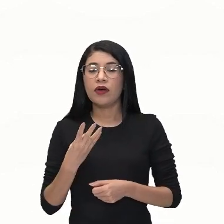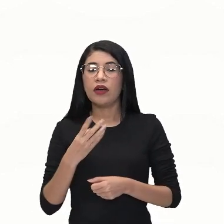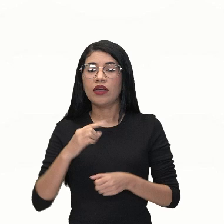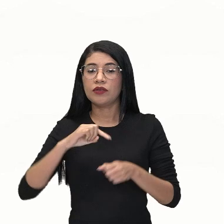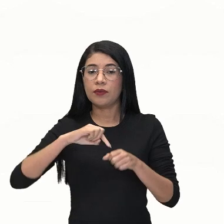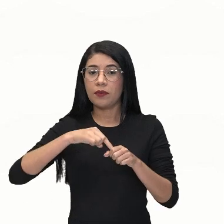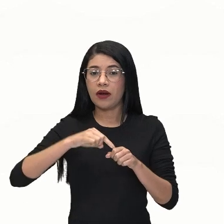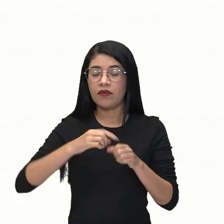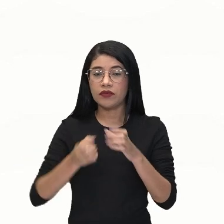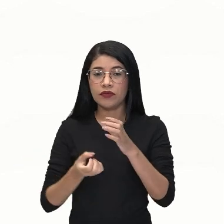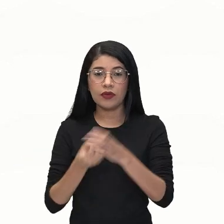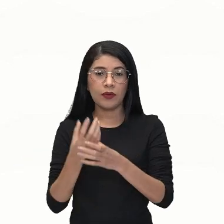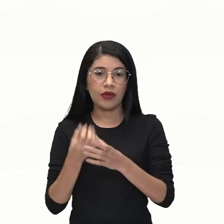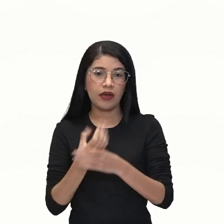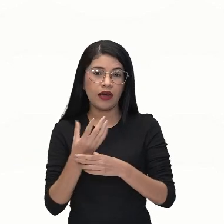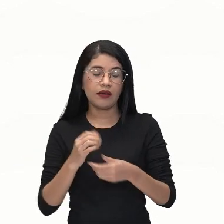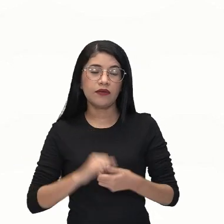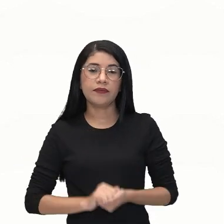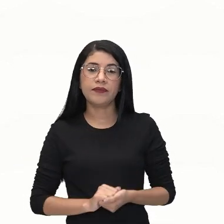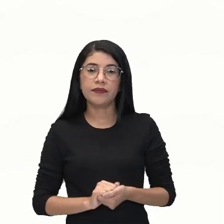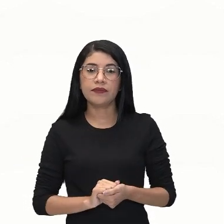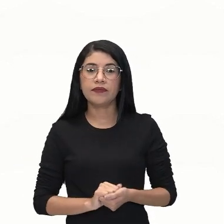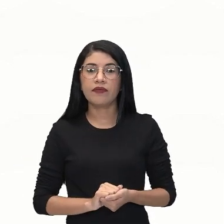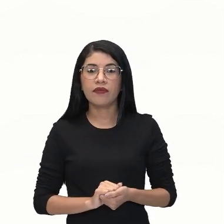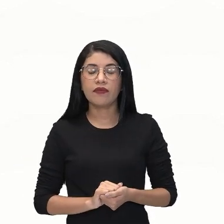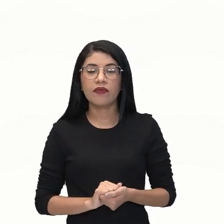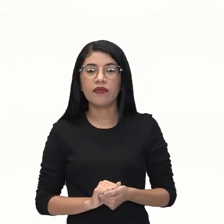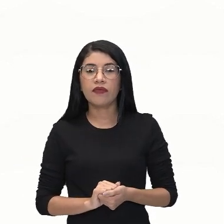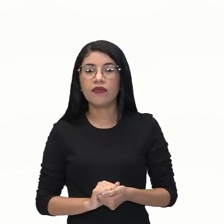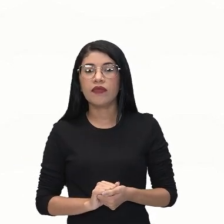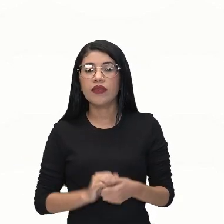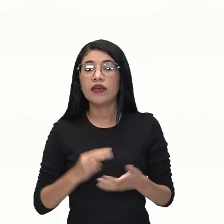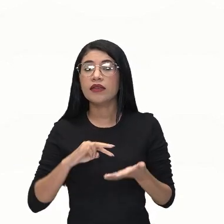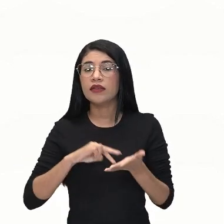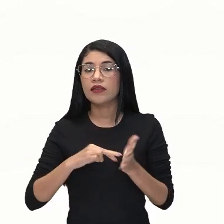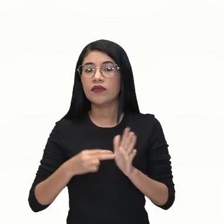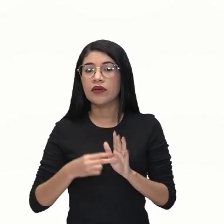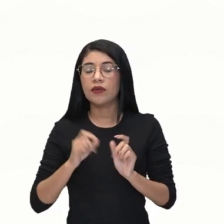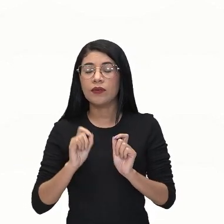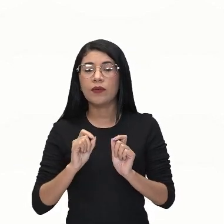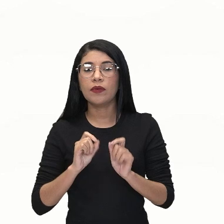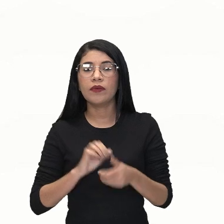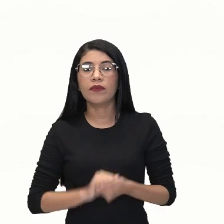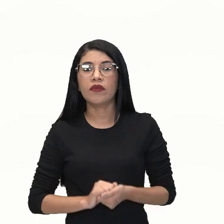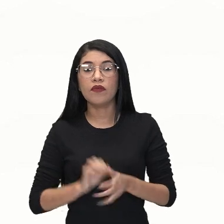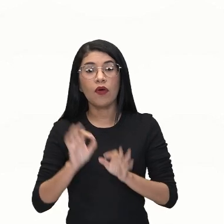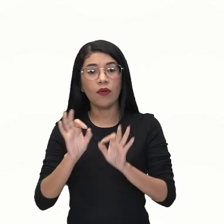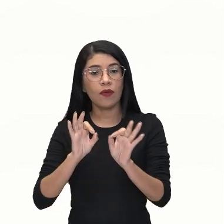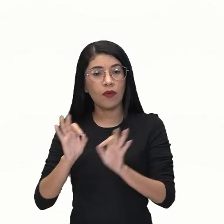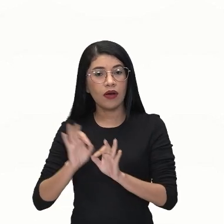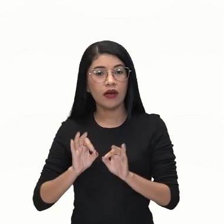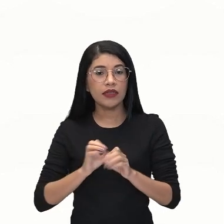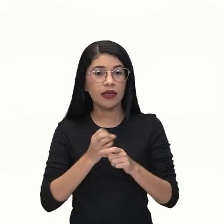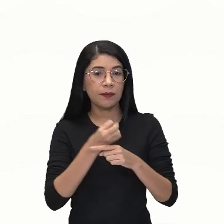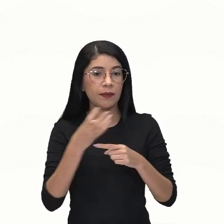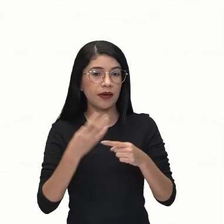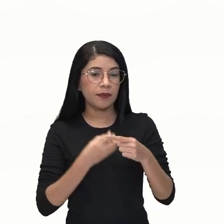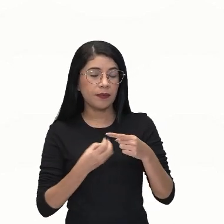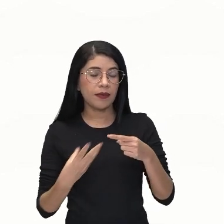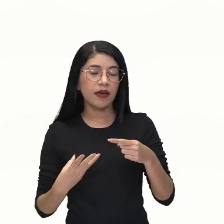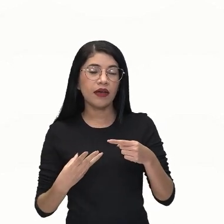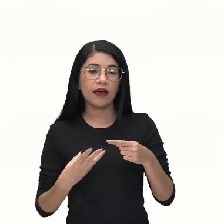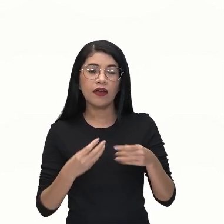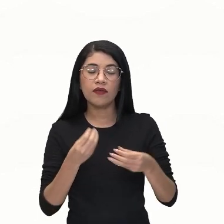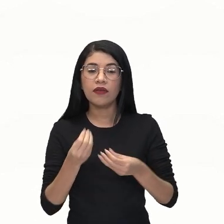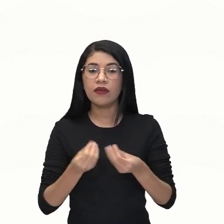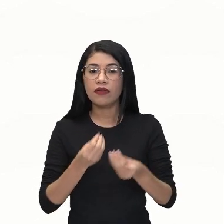parafusos produzidos? Ou seja, quando a gente for montar aqui a fração, deixa eu corrigir aqui, for montar